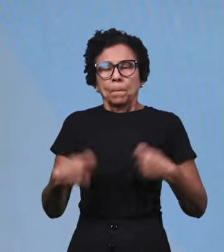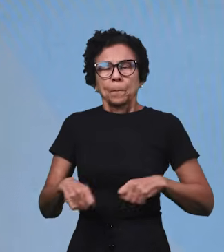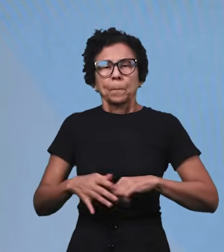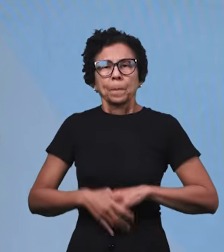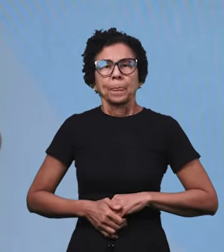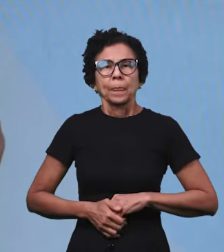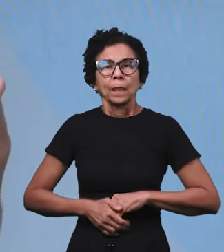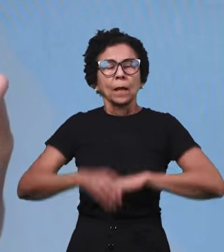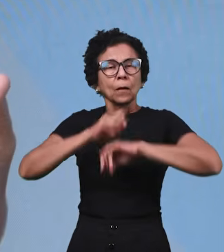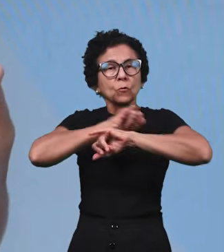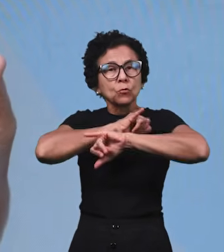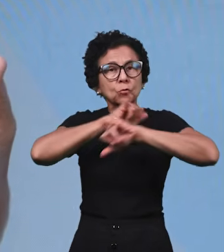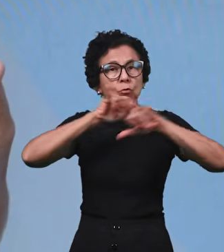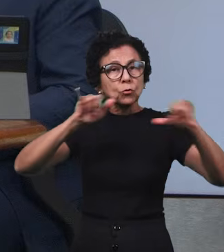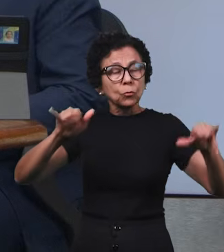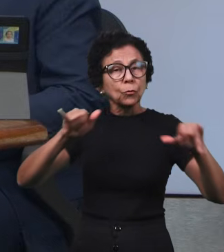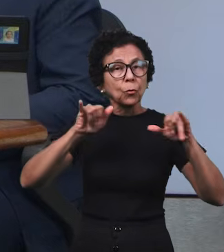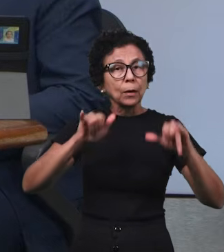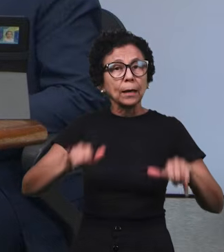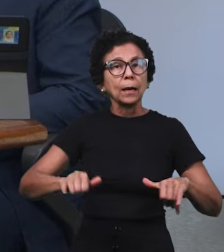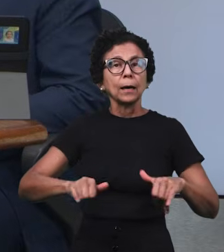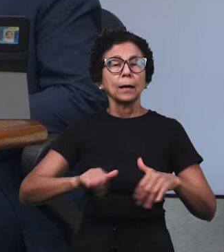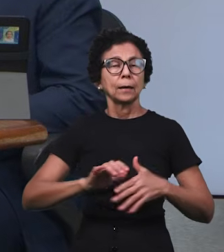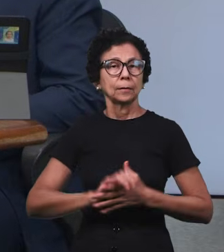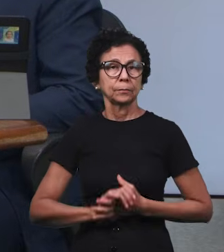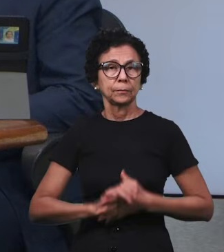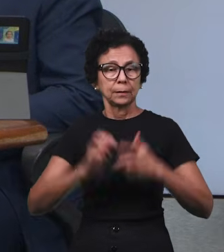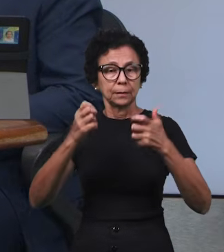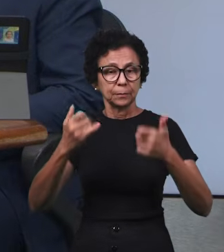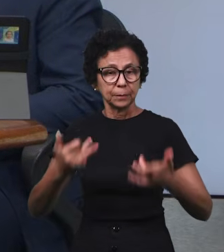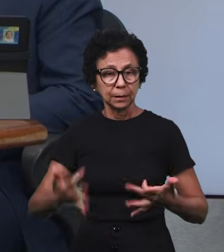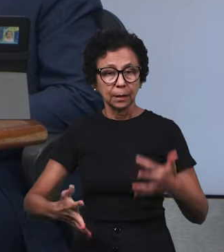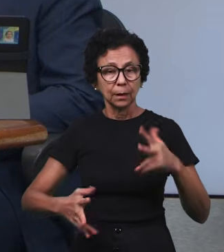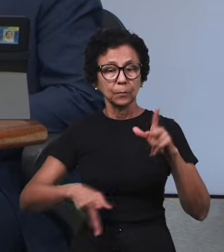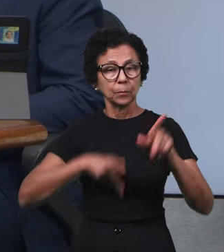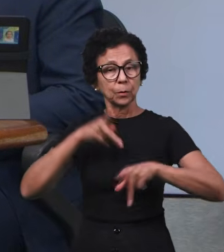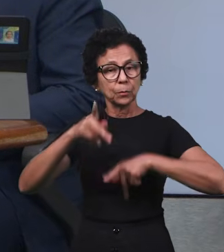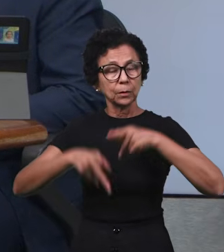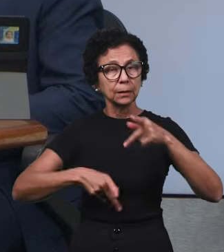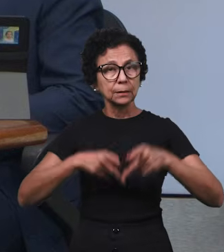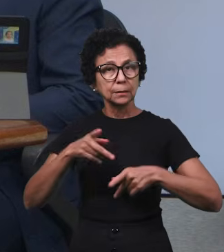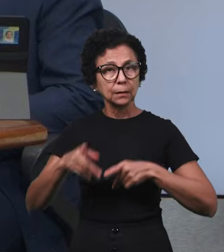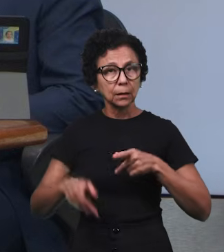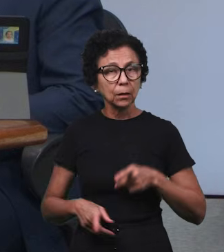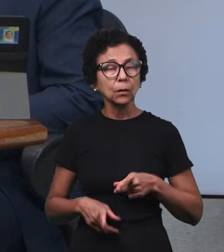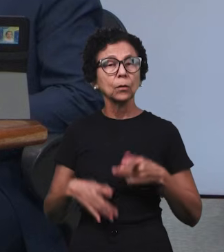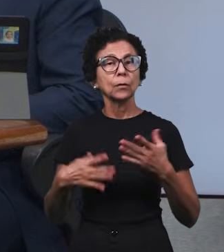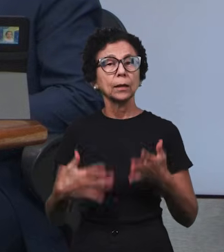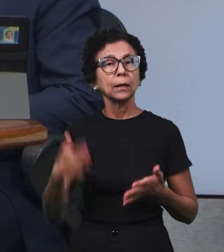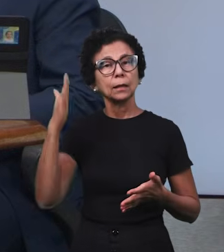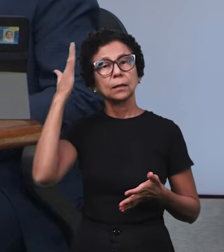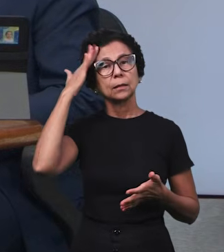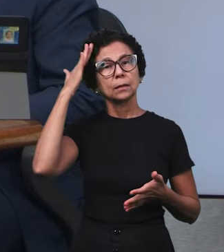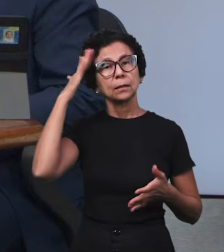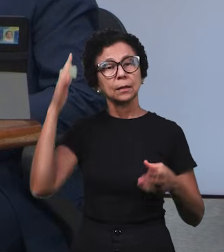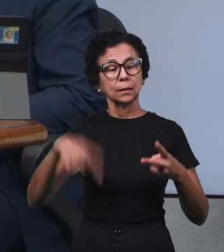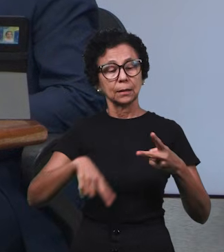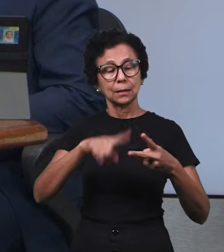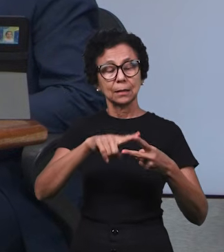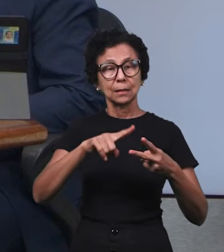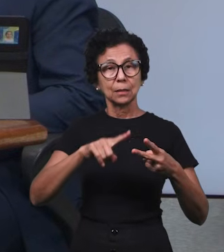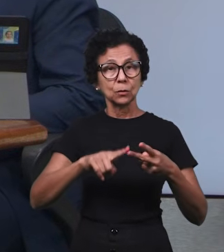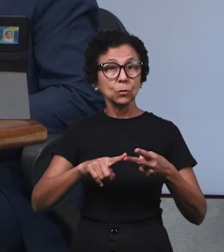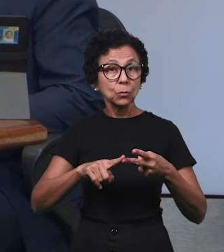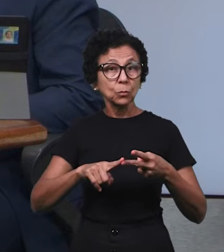trazendo conhecimento, né? Para a população ter consciência de que essas duas doenças são